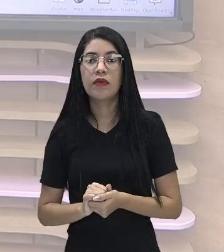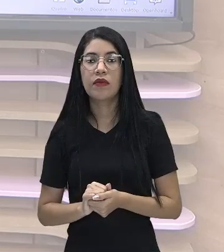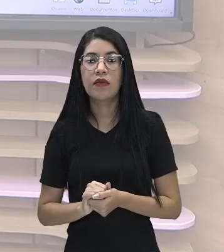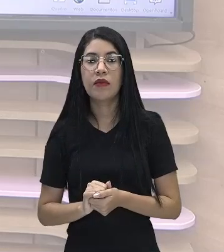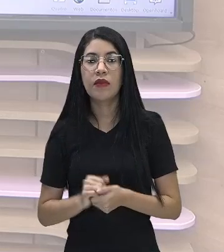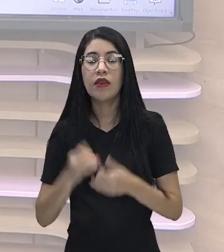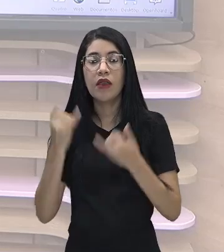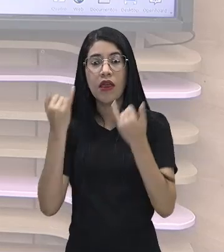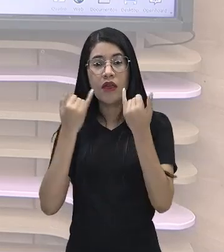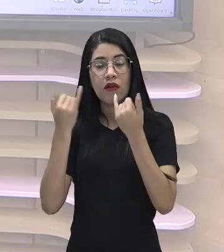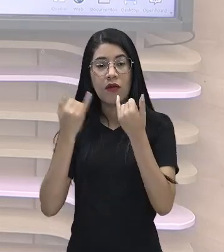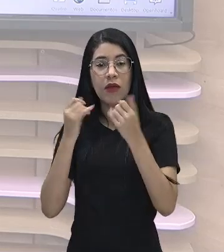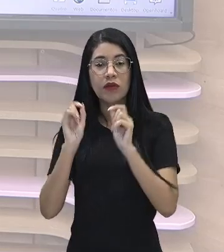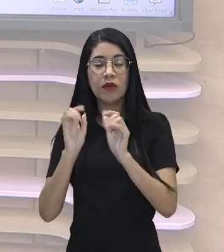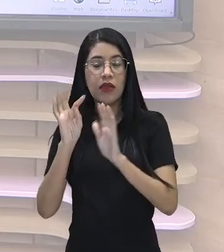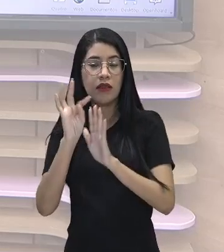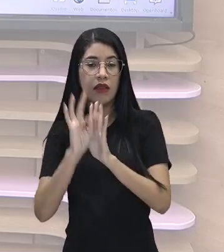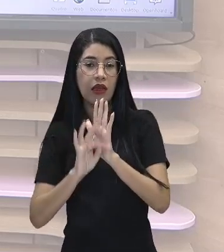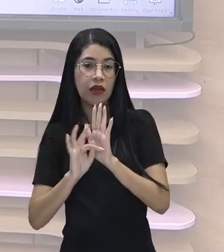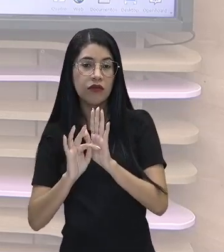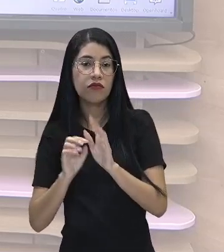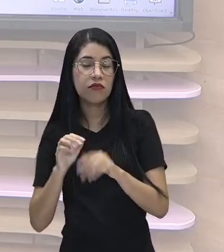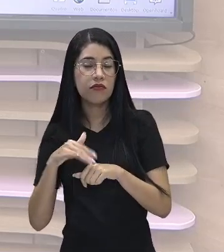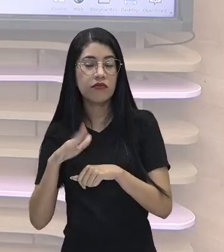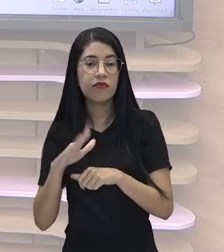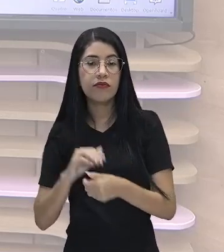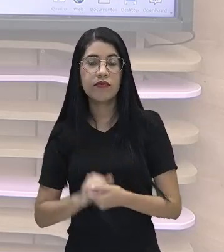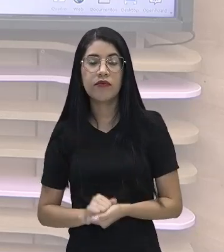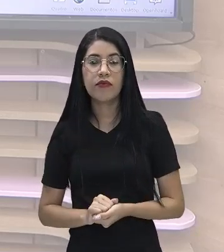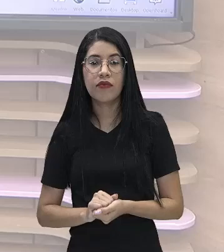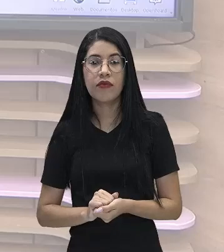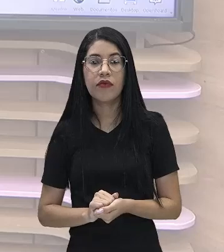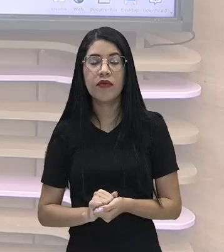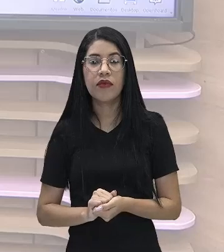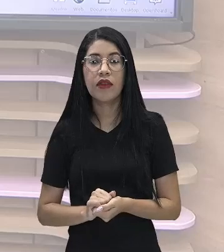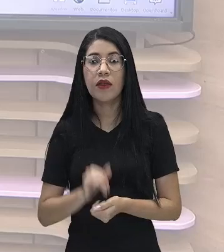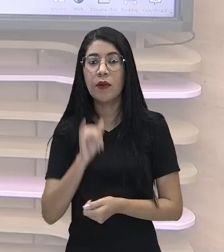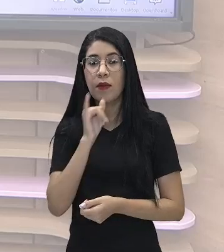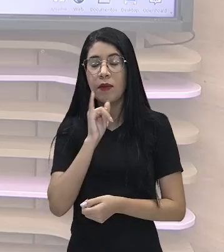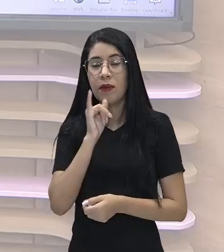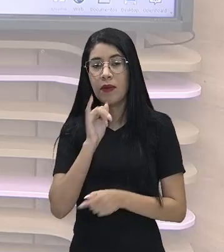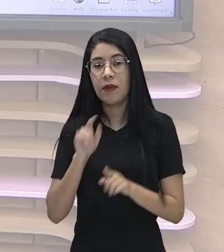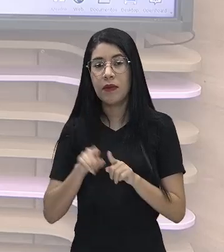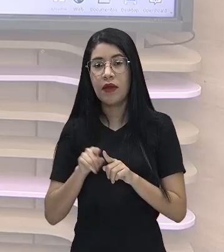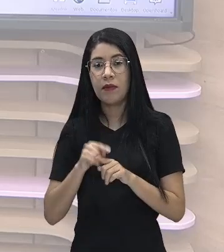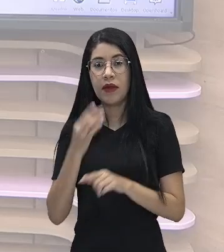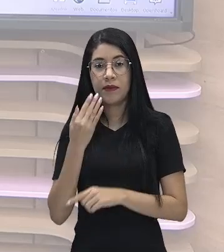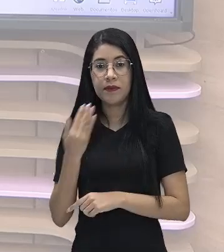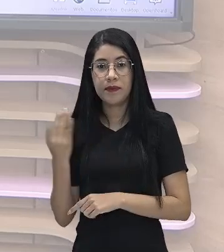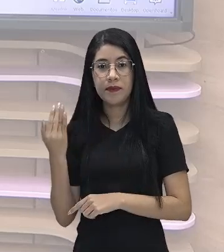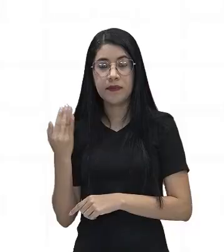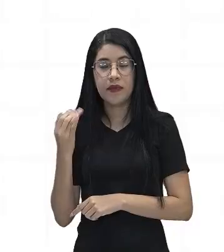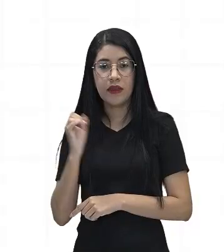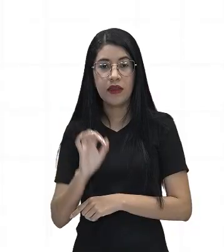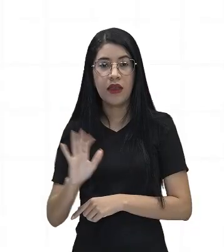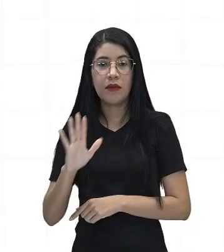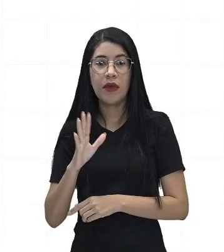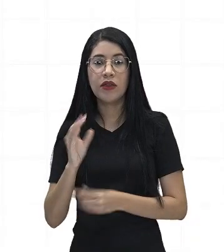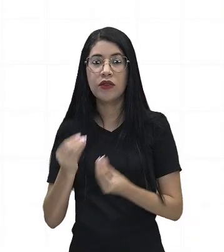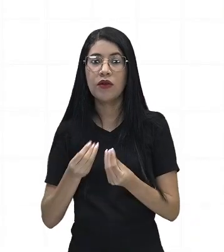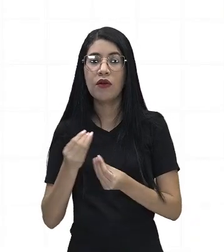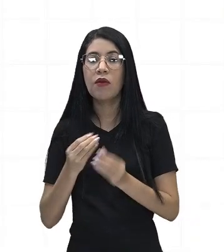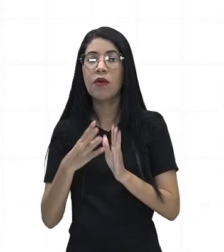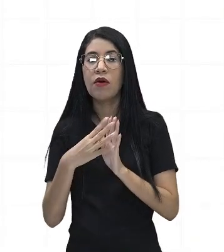mais informações textuais. E aí a gente tem como exemplo aí nesta imagem um modelo, né,